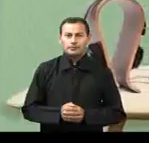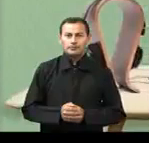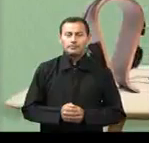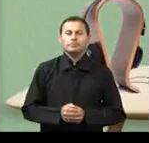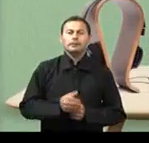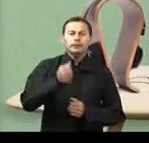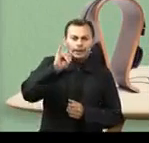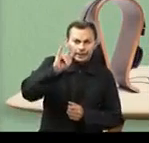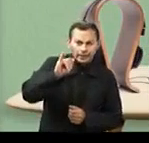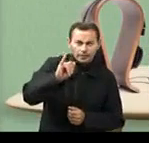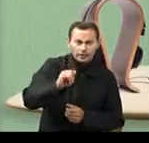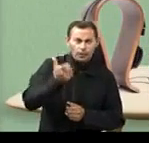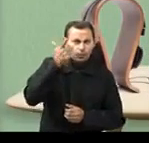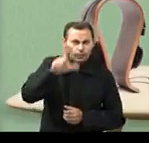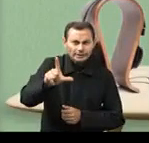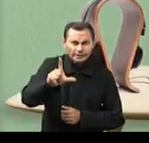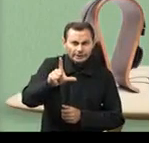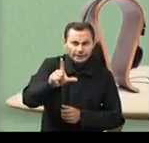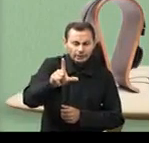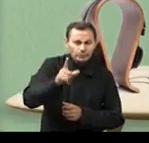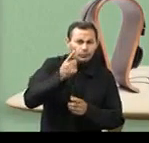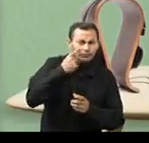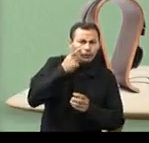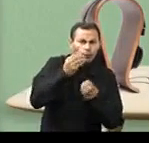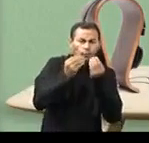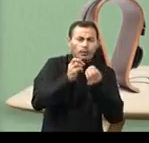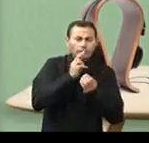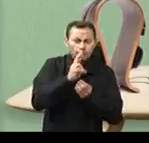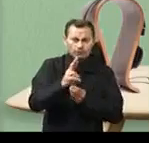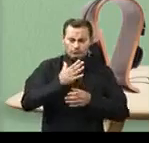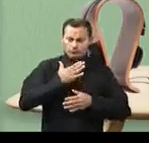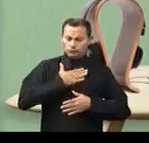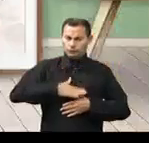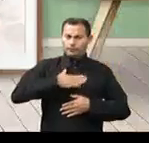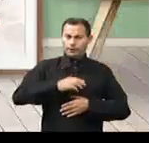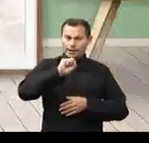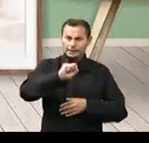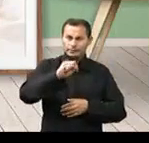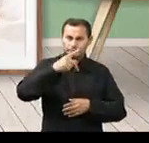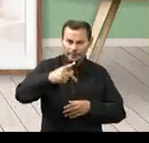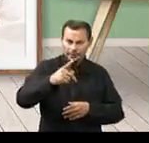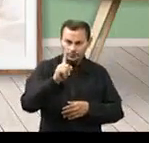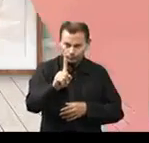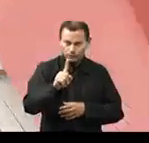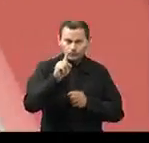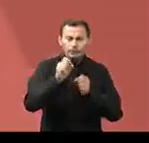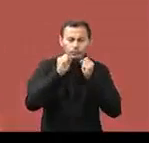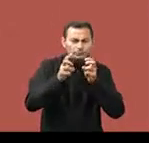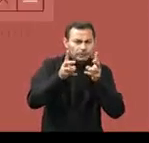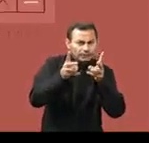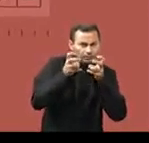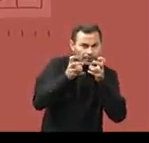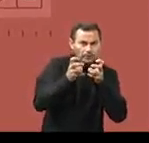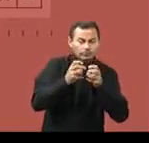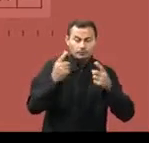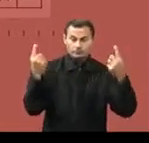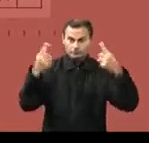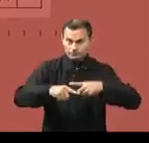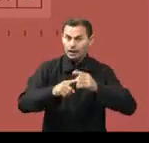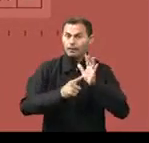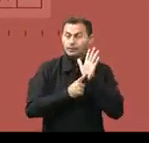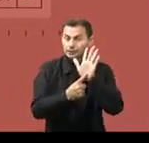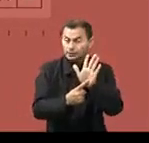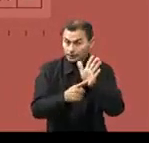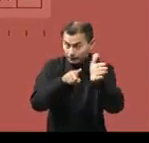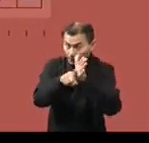E aí, conseguiu encontrar uma solução satisfatória para SP1? Como você pôde notar, o desafio